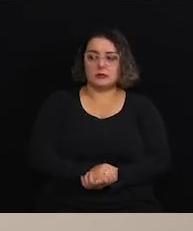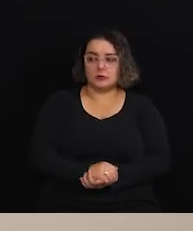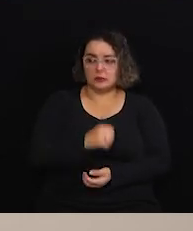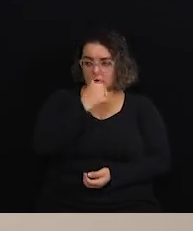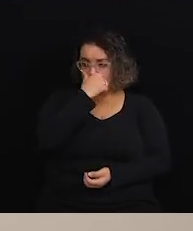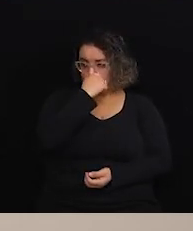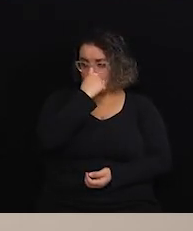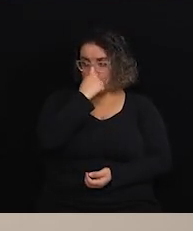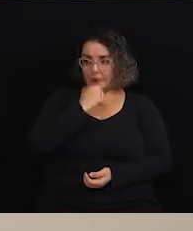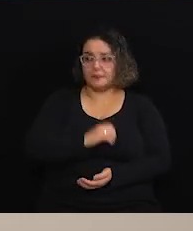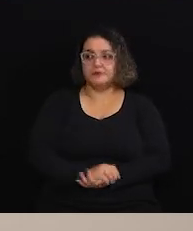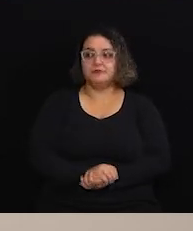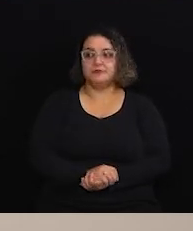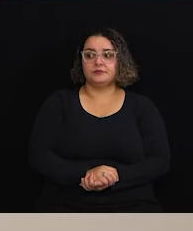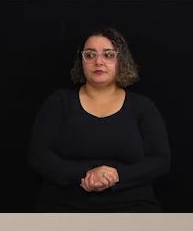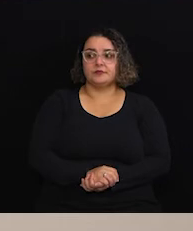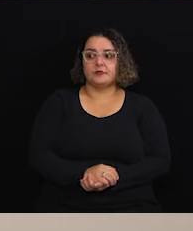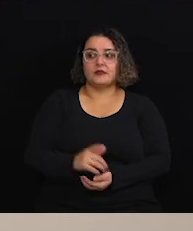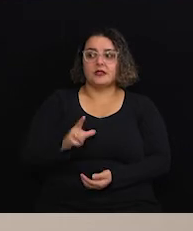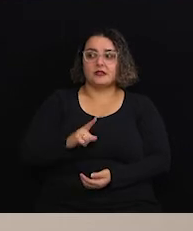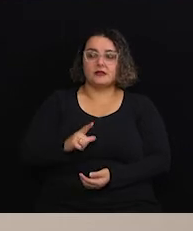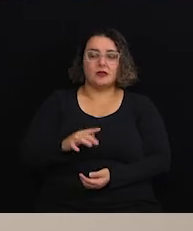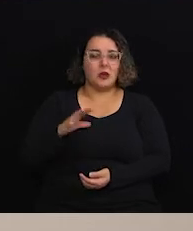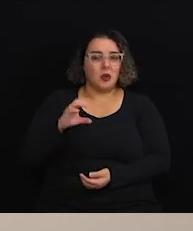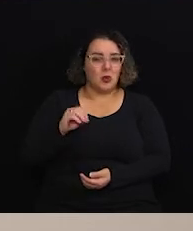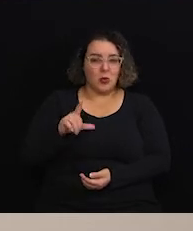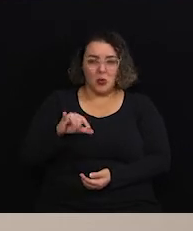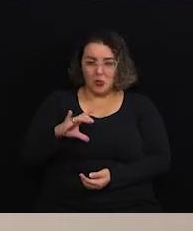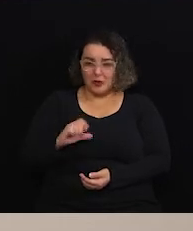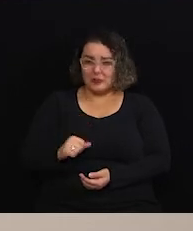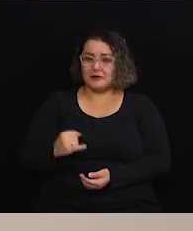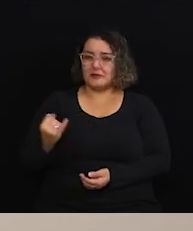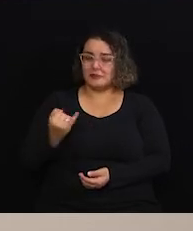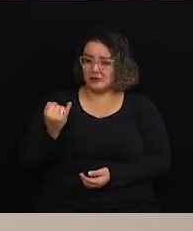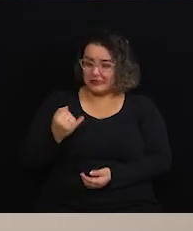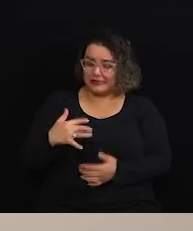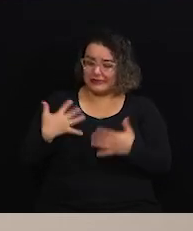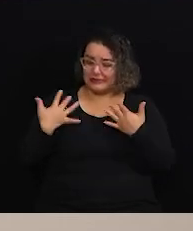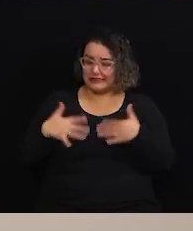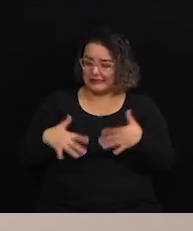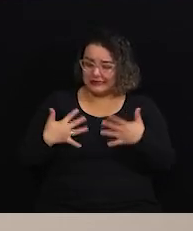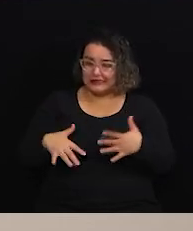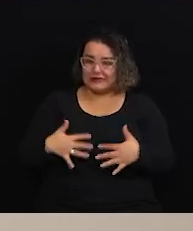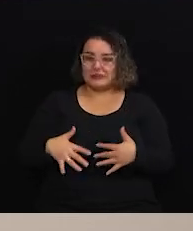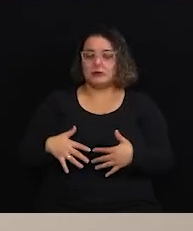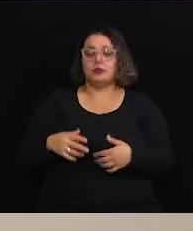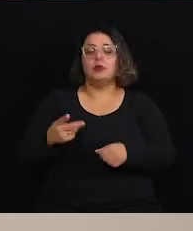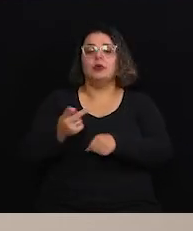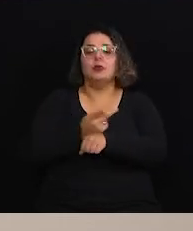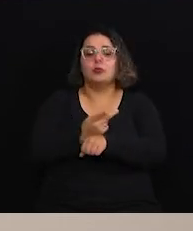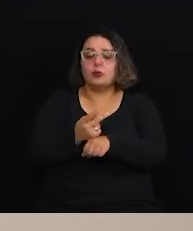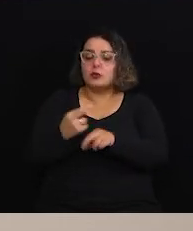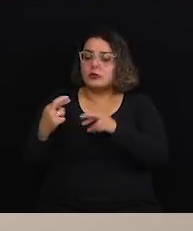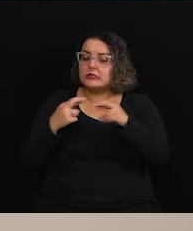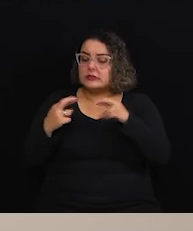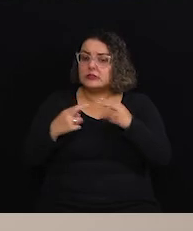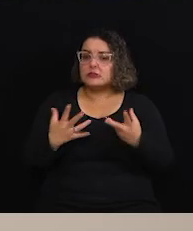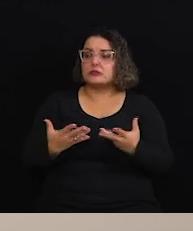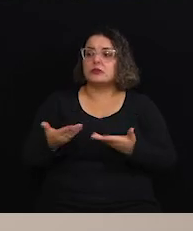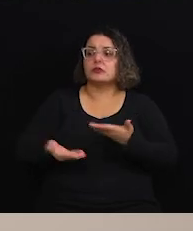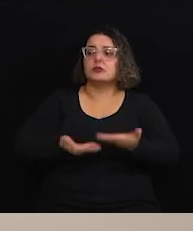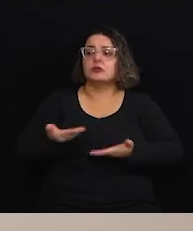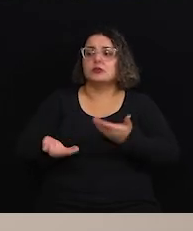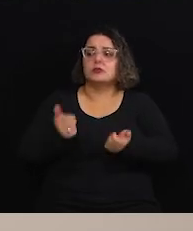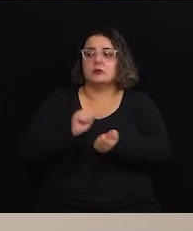que realmente se elas têm um quadro de cólica menstrual importante, né, que elas procurem, né, investigar se elas já